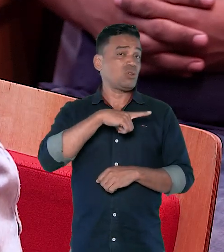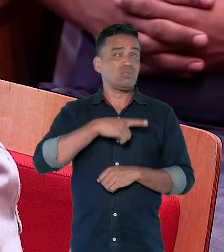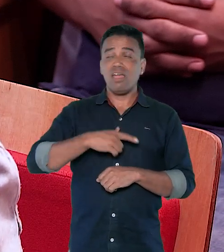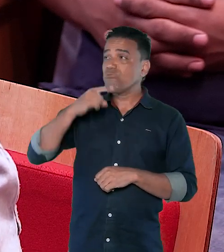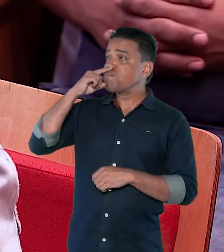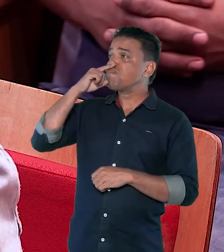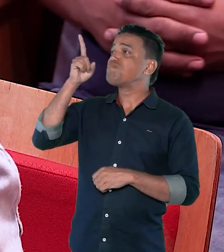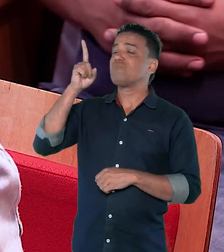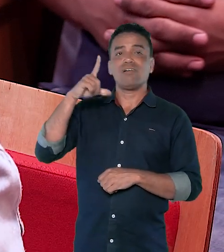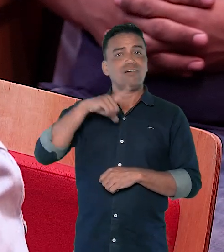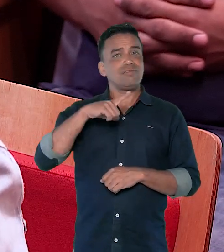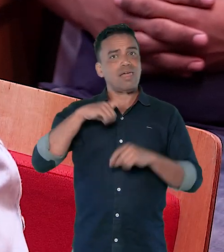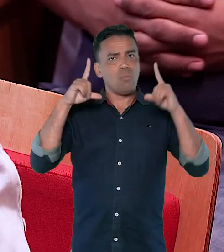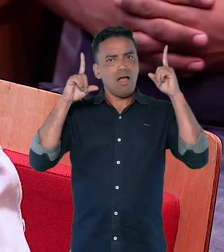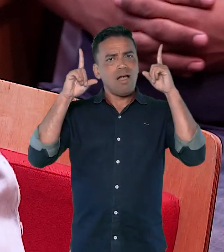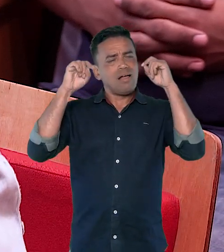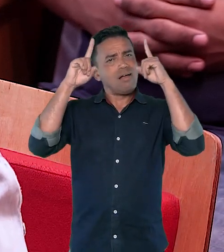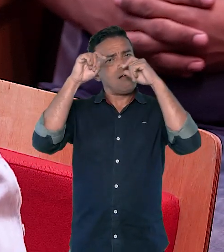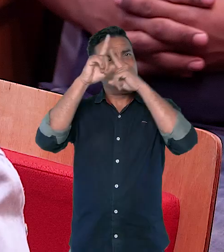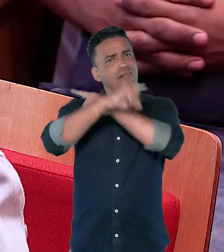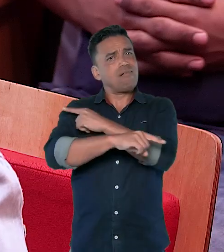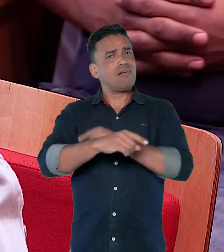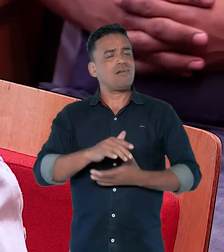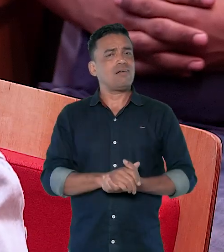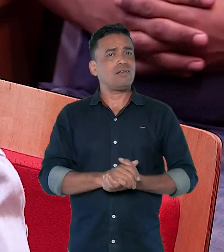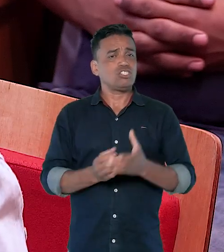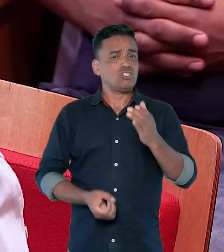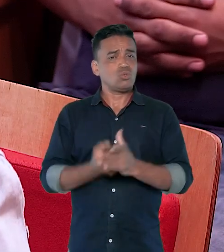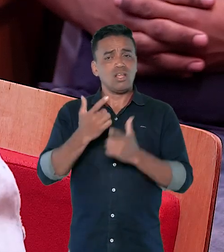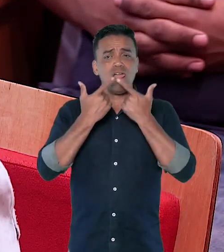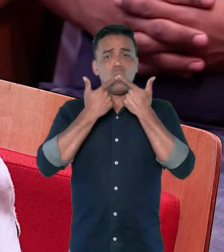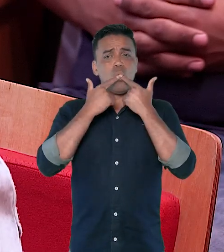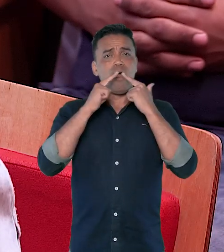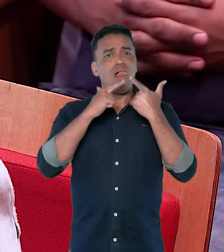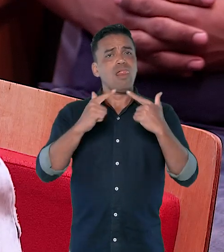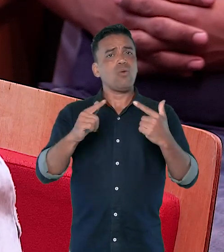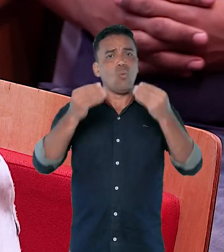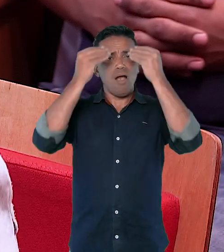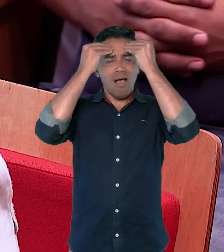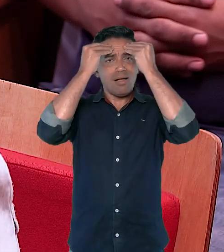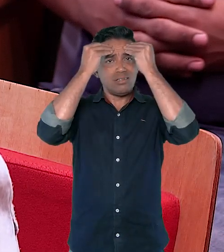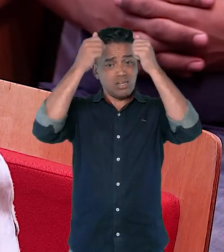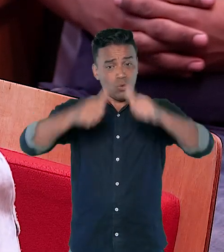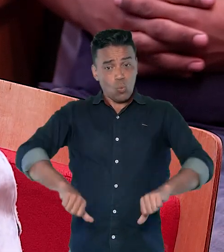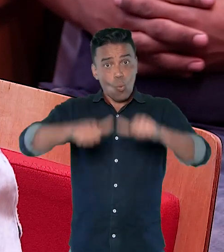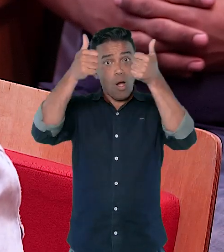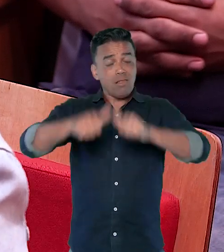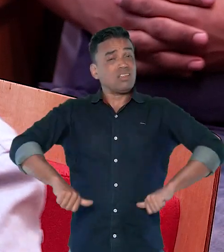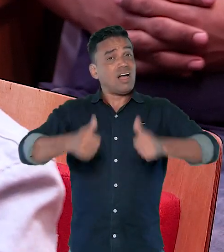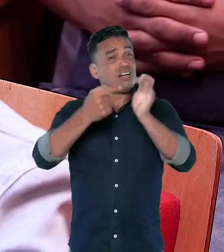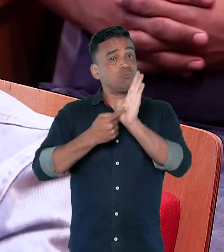tenho uma dificuldade em ter uma linguagem com essa qualidade. As